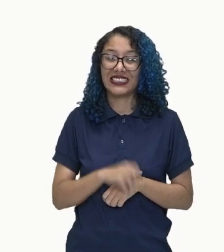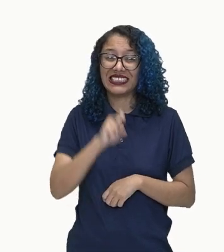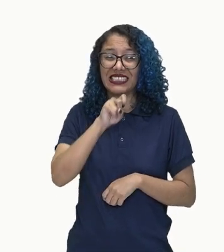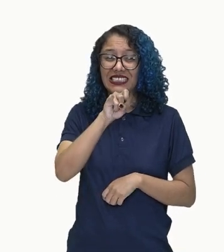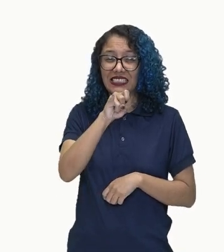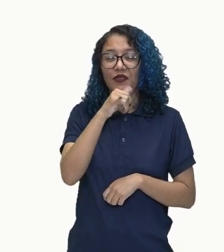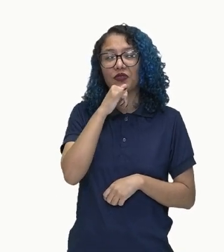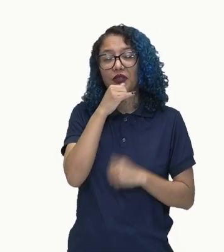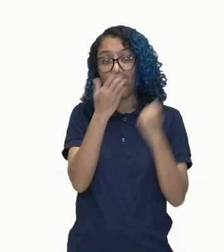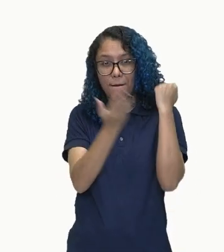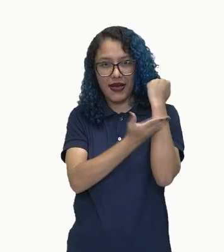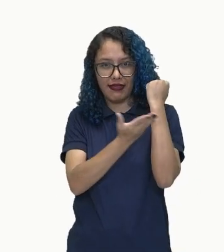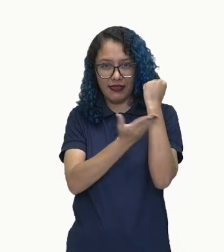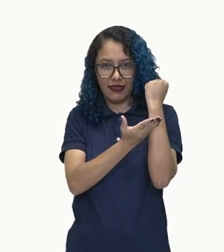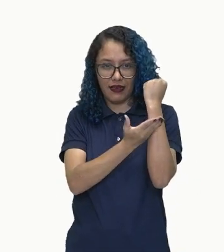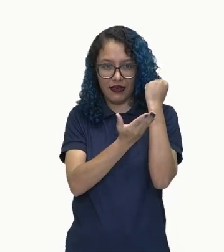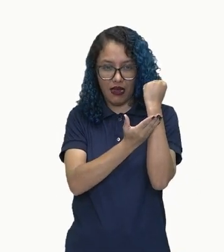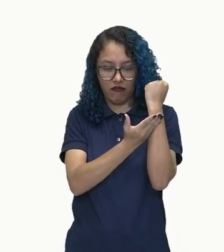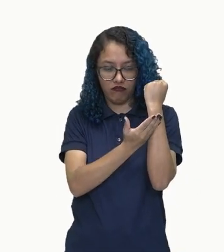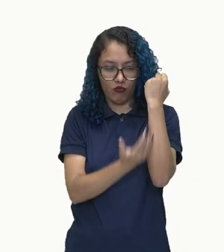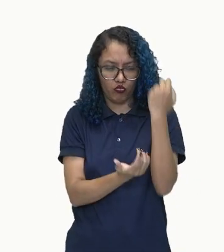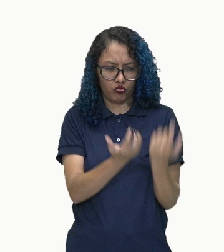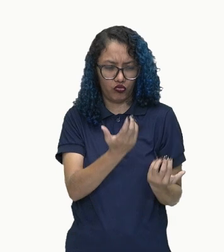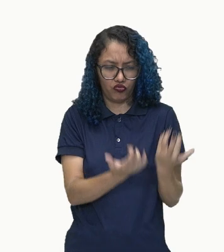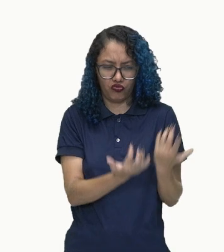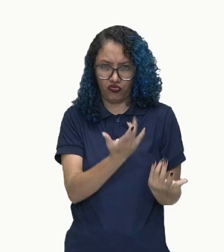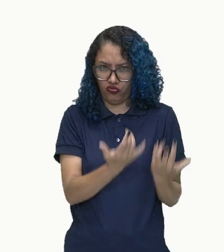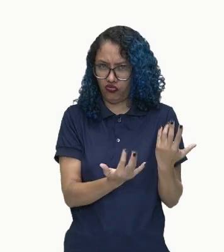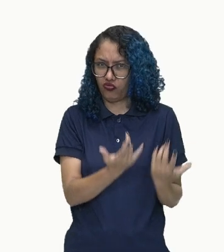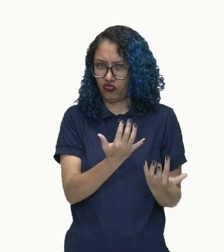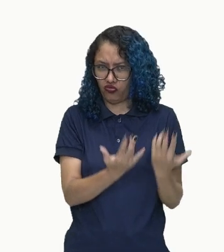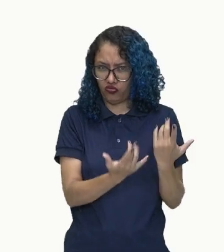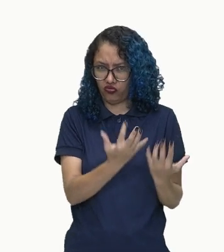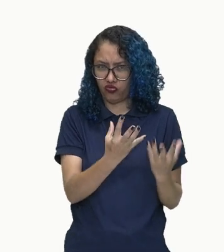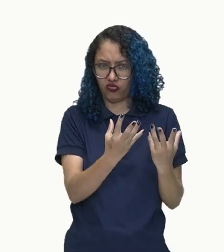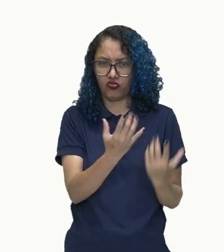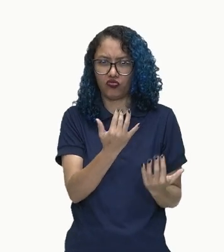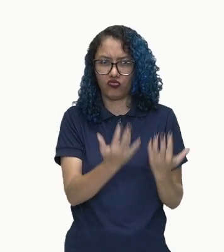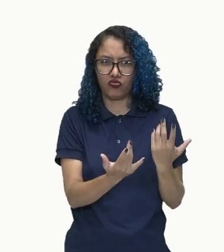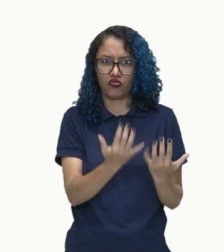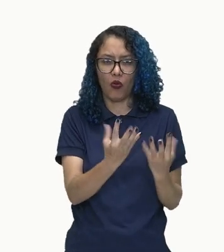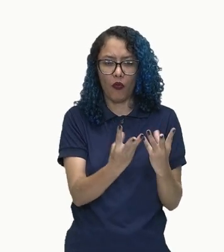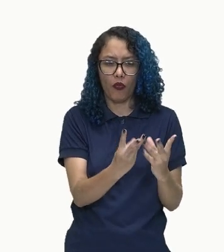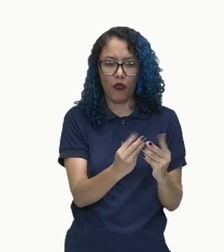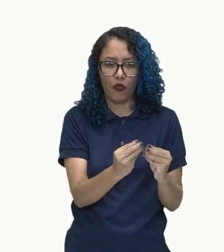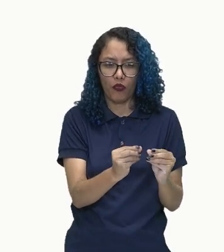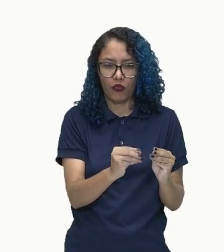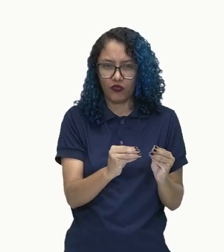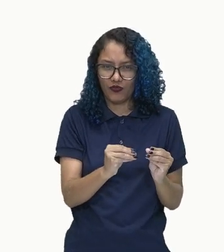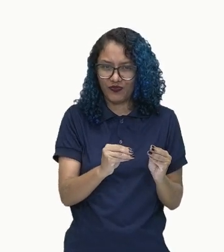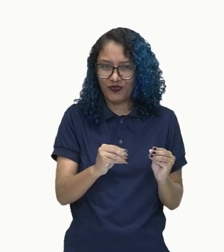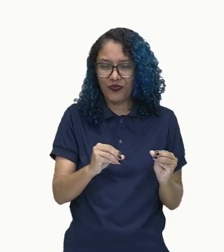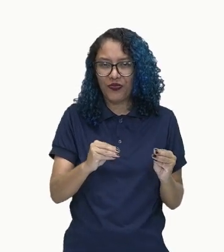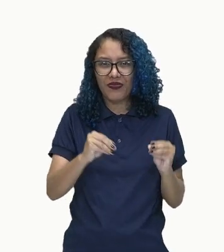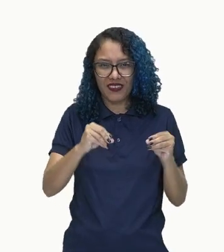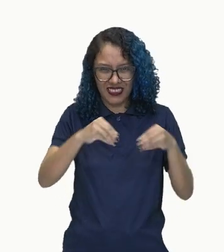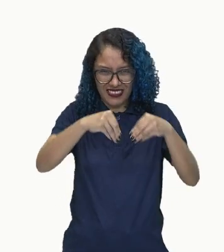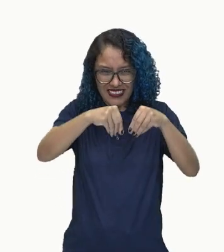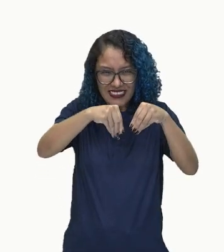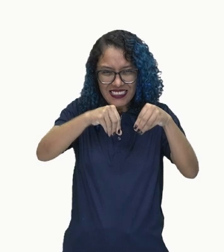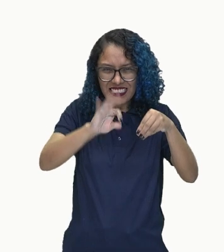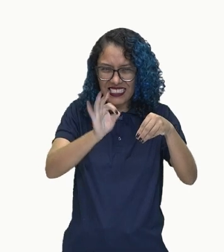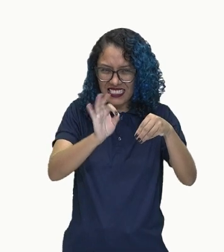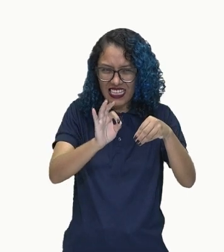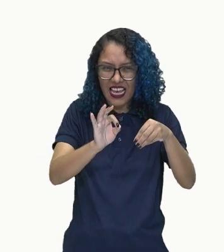queima a madeira, essa madeira ela vai se transformar em cinzas,